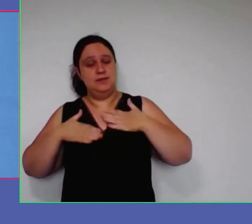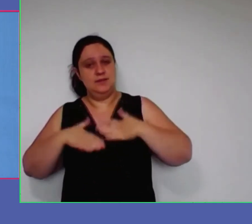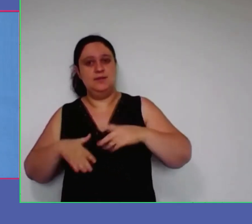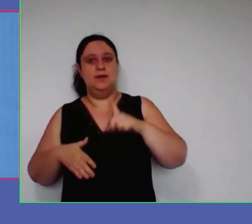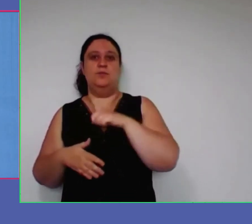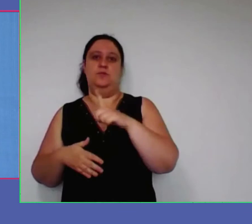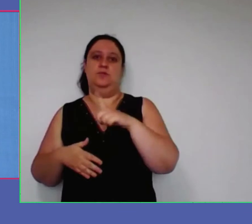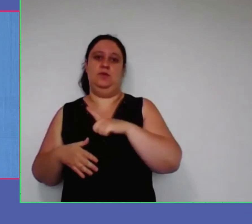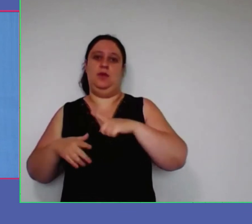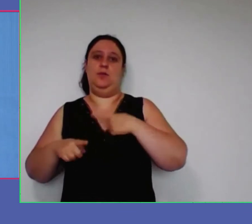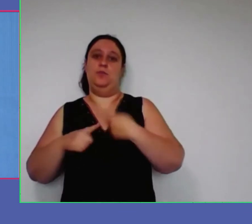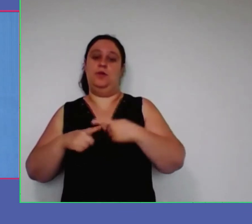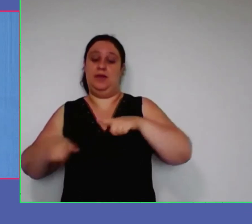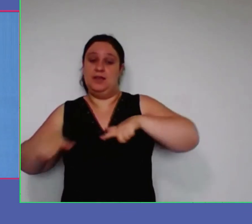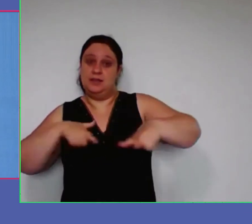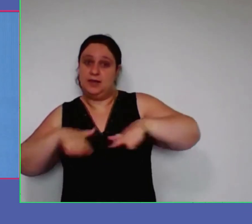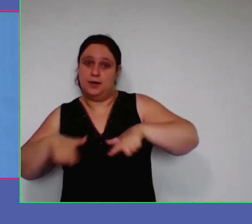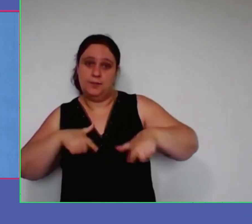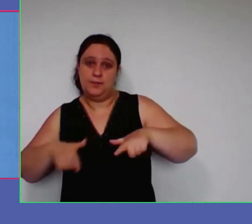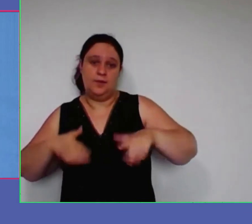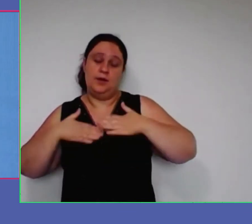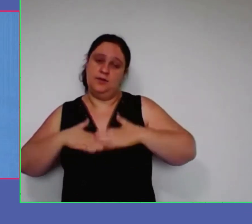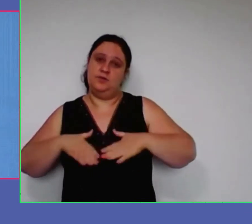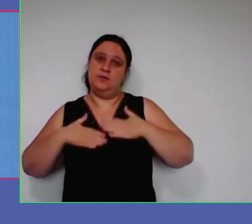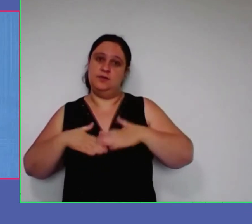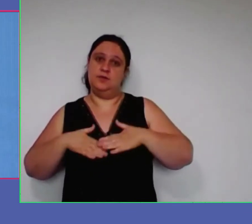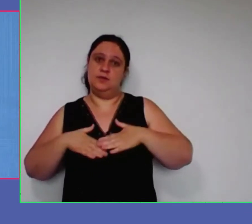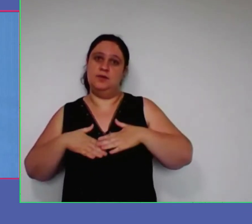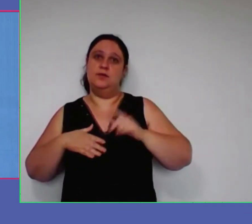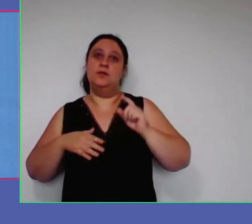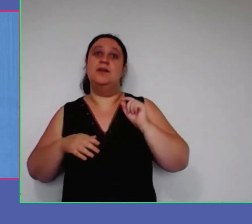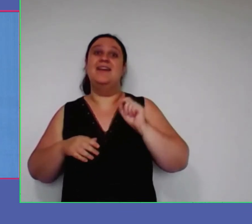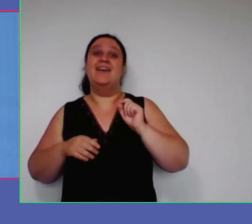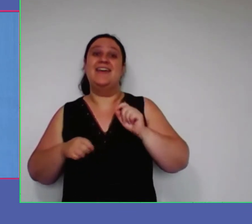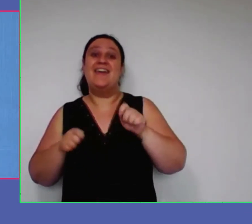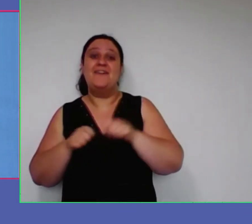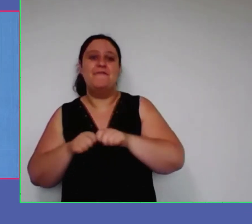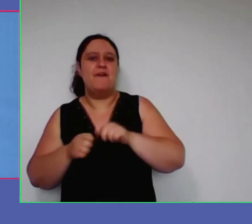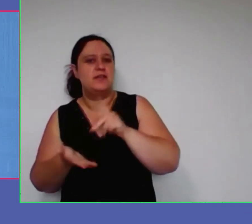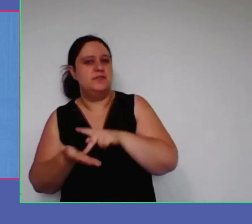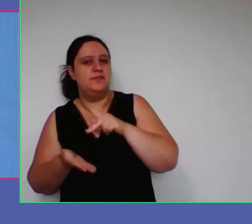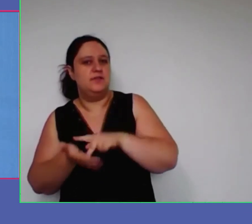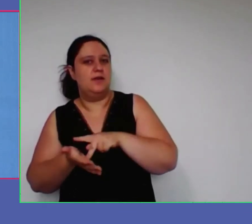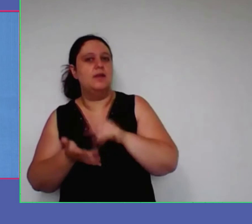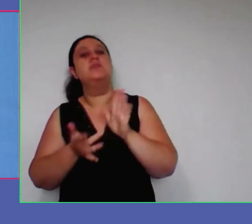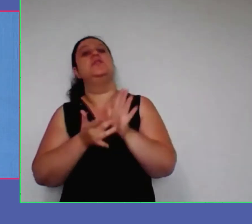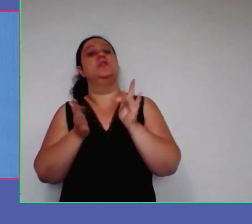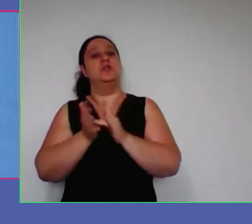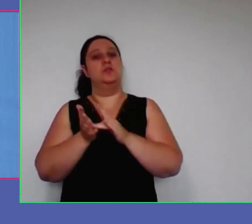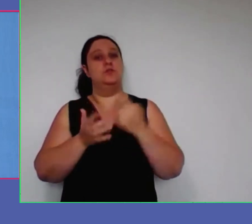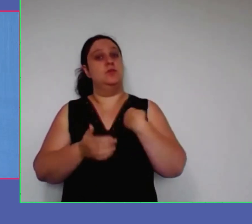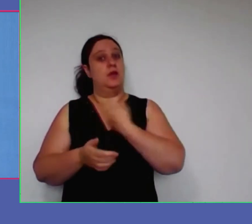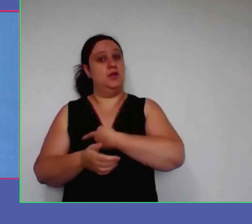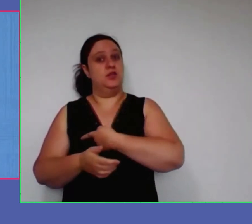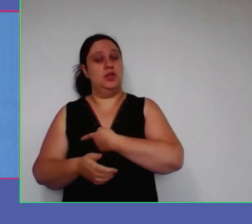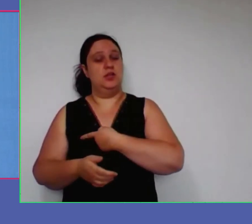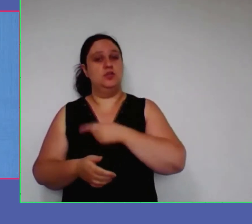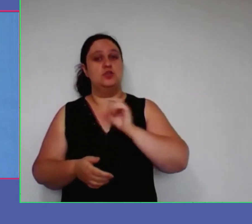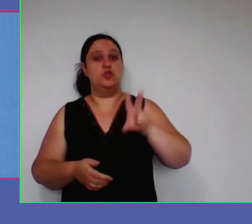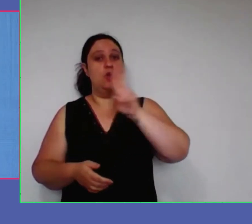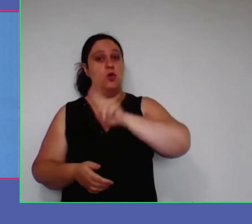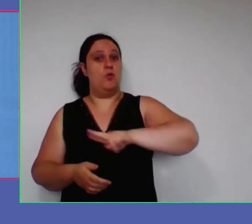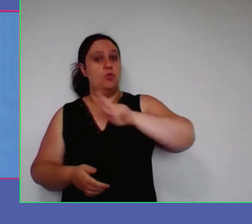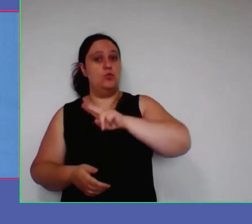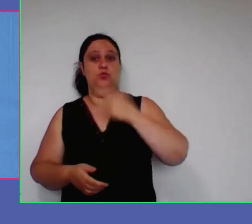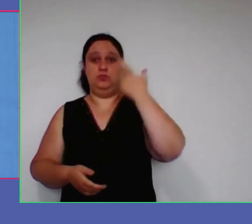descanso, porque Ele é quem está fazendo tudo, é ou não é? Mas nós não podemos nos esquecer